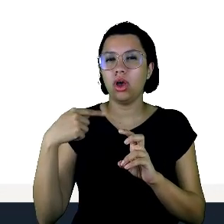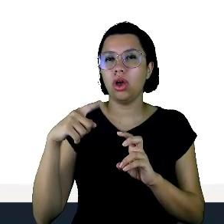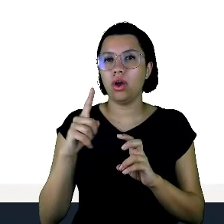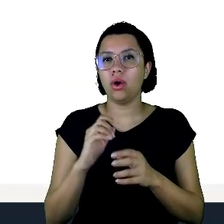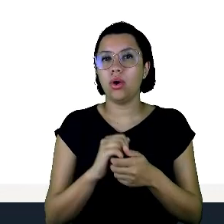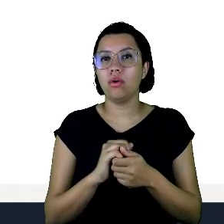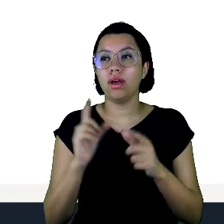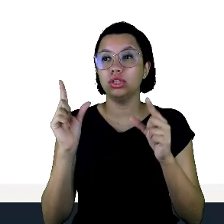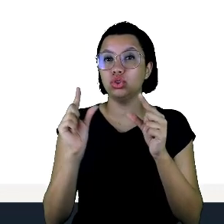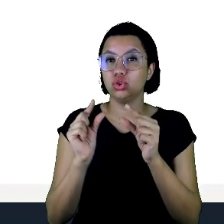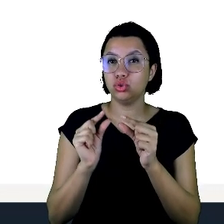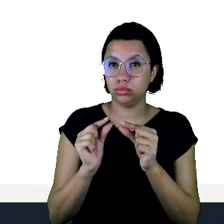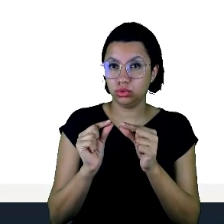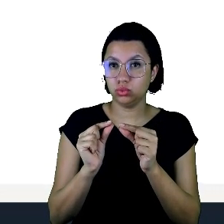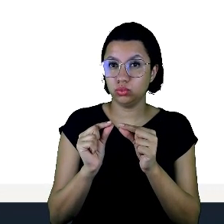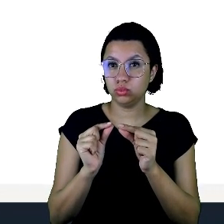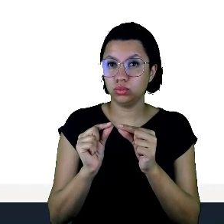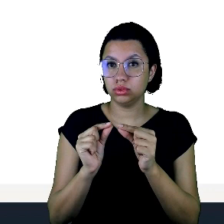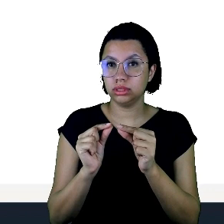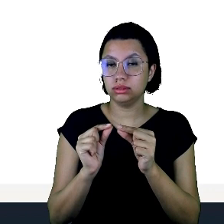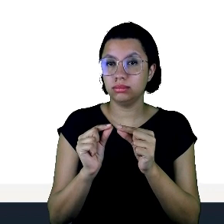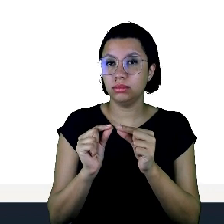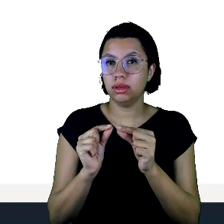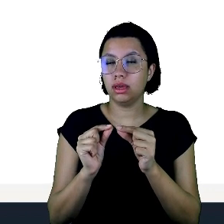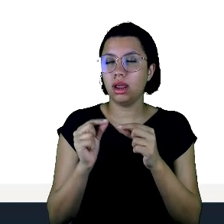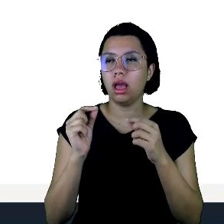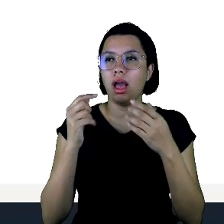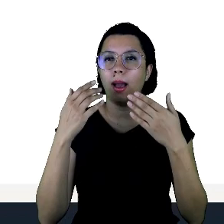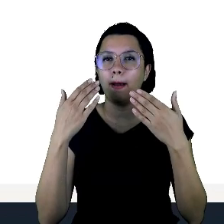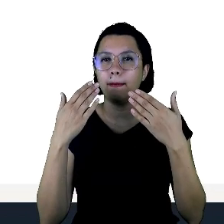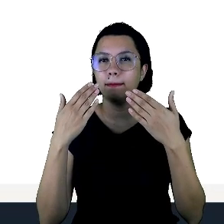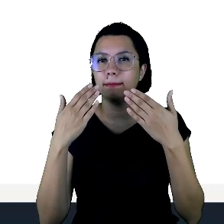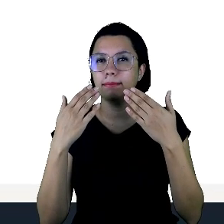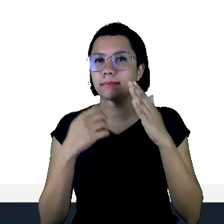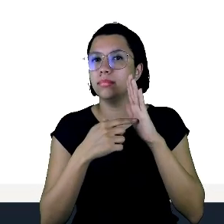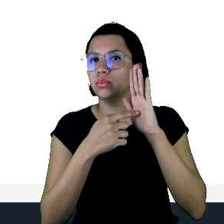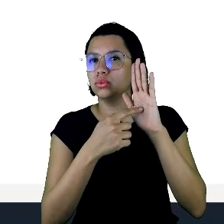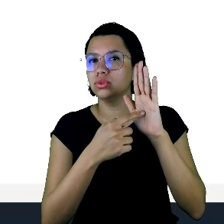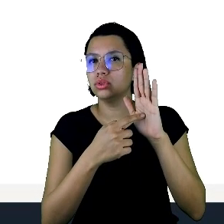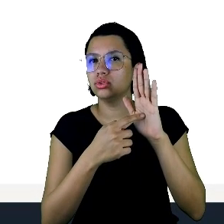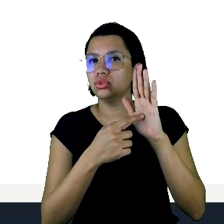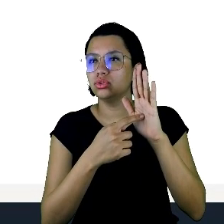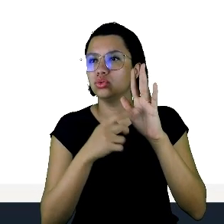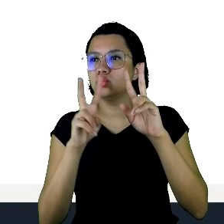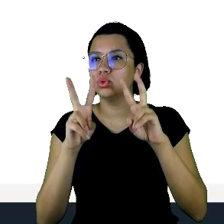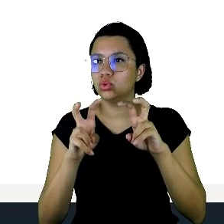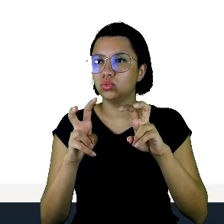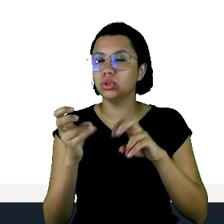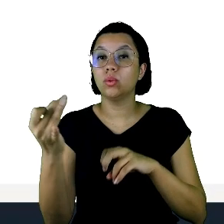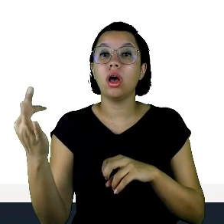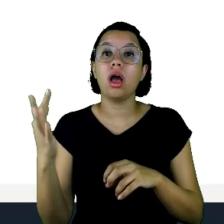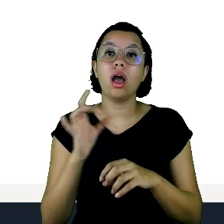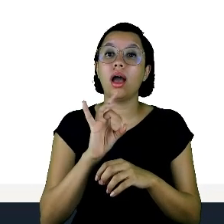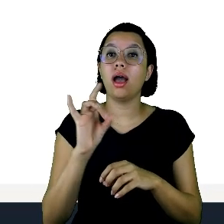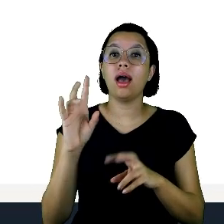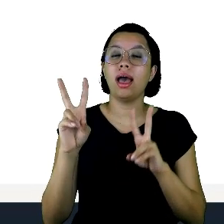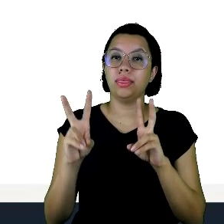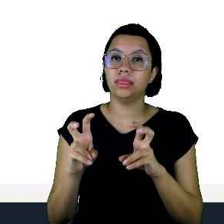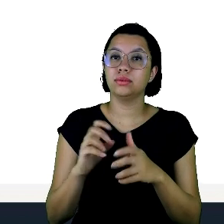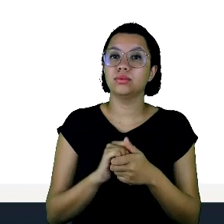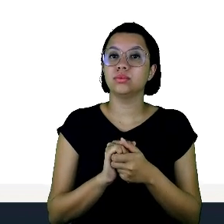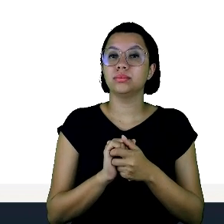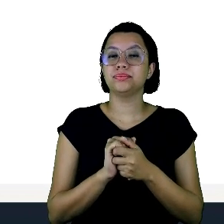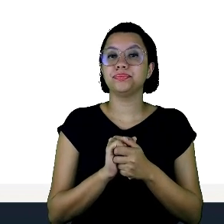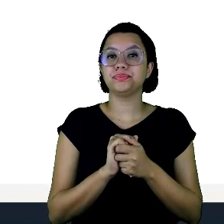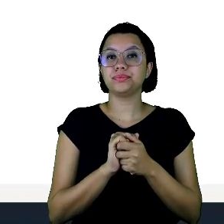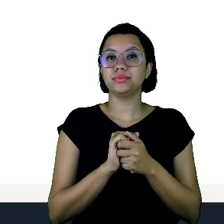Depois a gente vai diminuir aqui para ficar aparecendo, mas aqui é o assunto e o quantitativo por